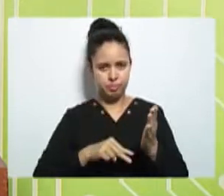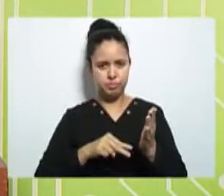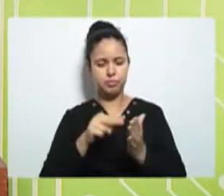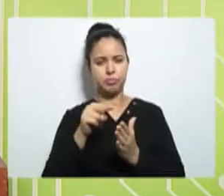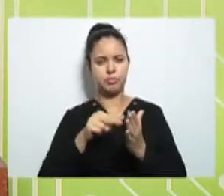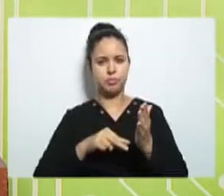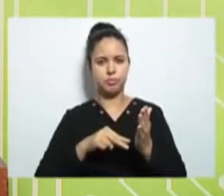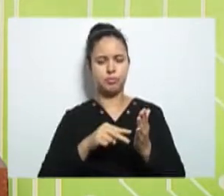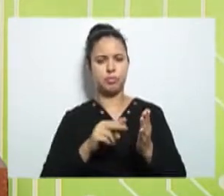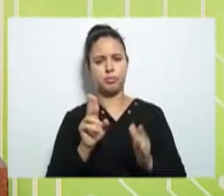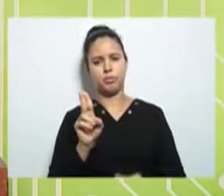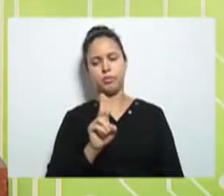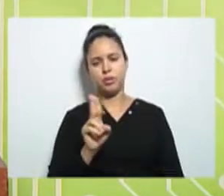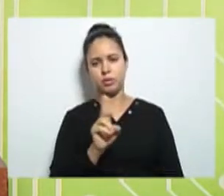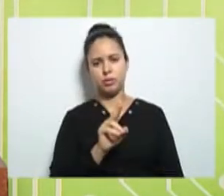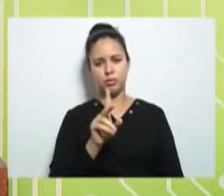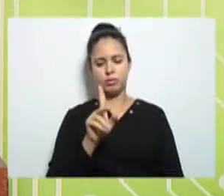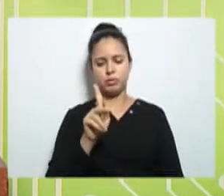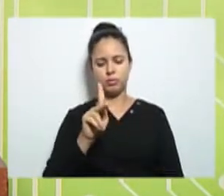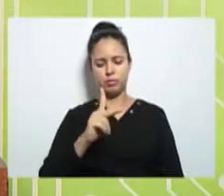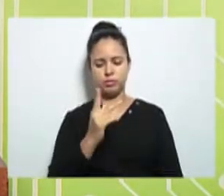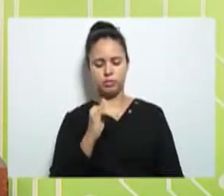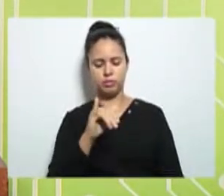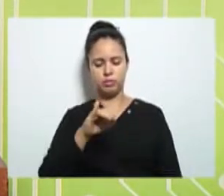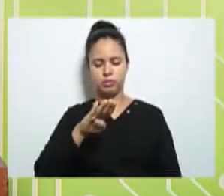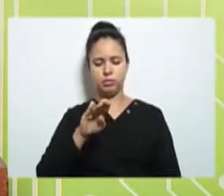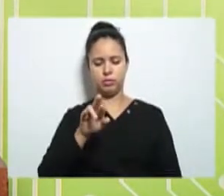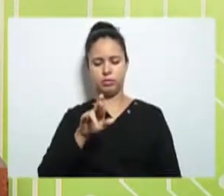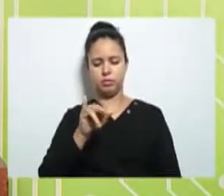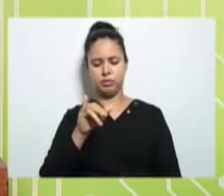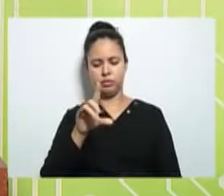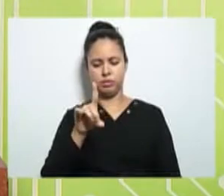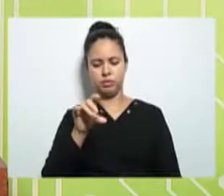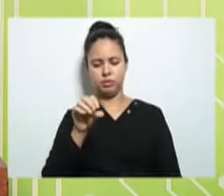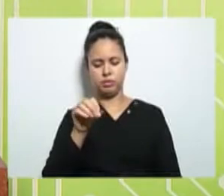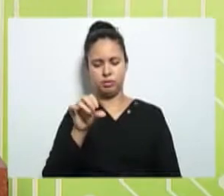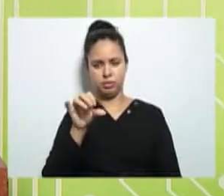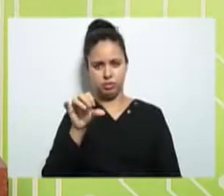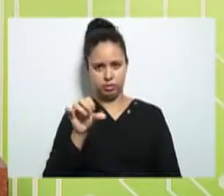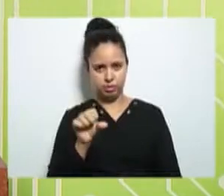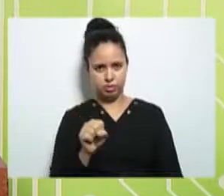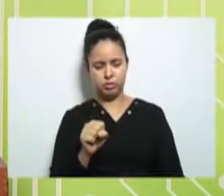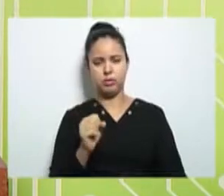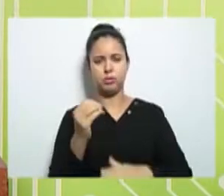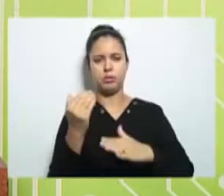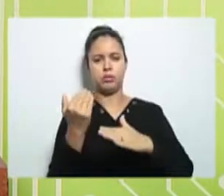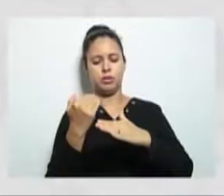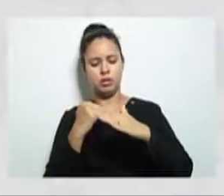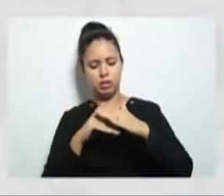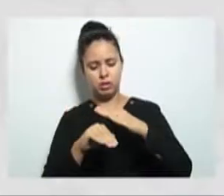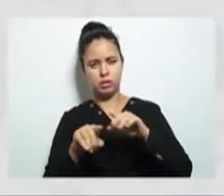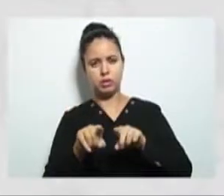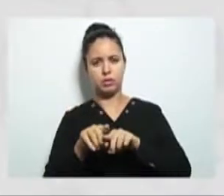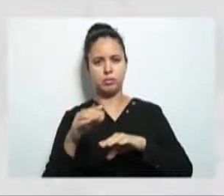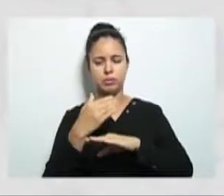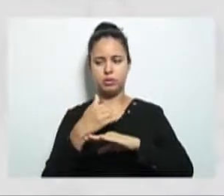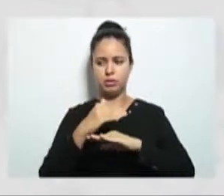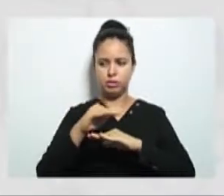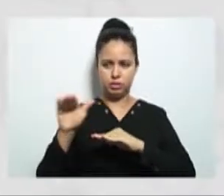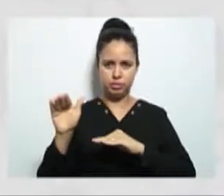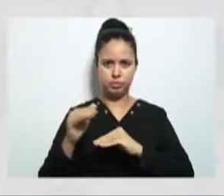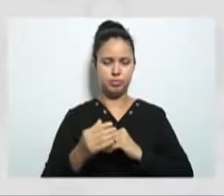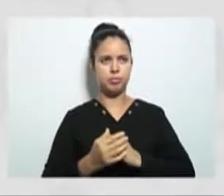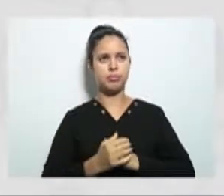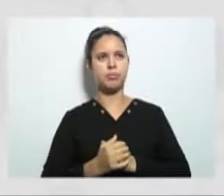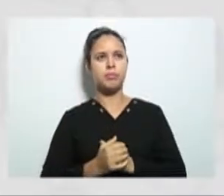híbridos, mas é mais comumente chamado de periféricos de entrada e saída, tá, gente? Alguns exemplos aqui na tela em relação a que